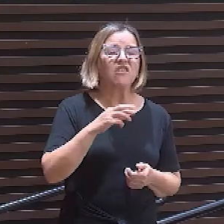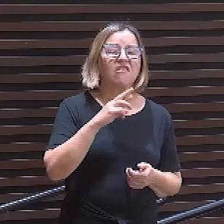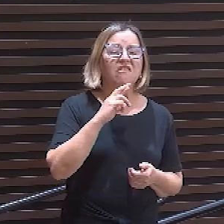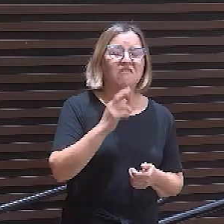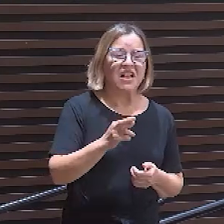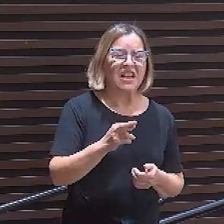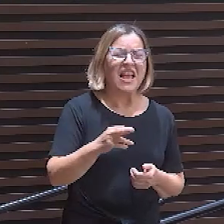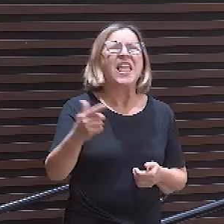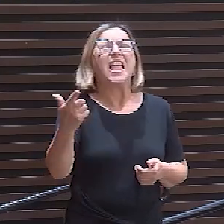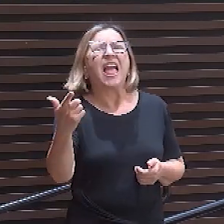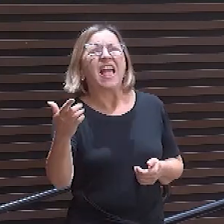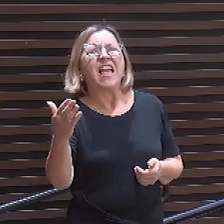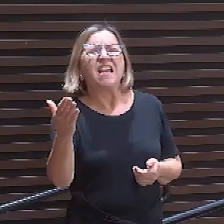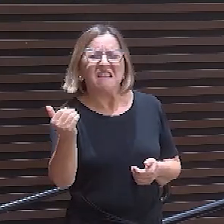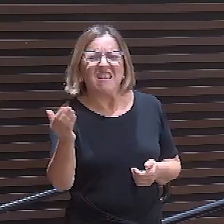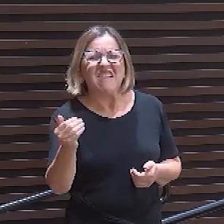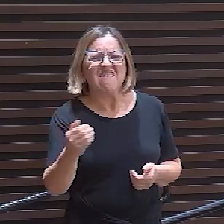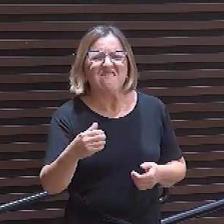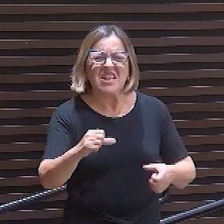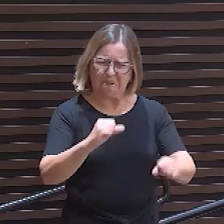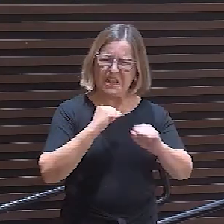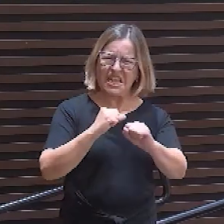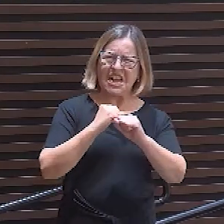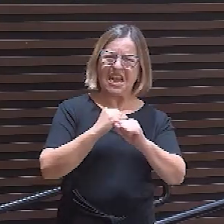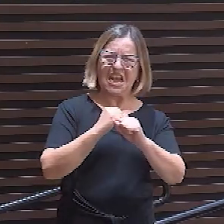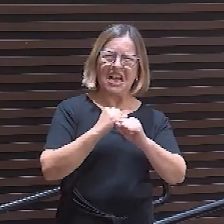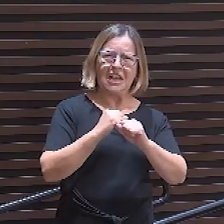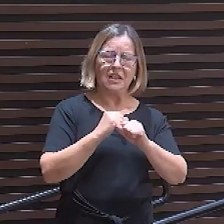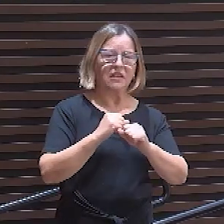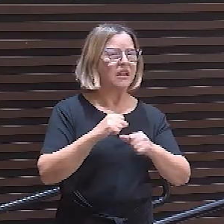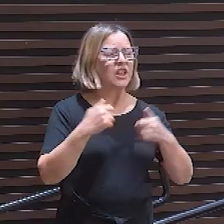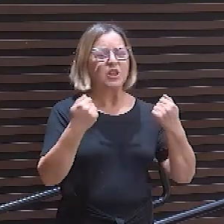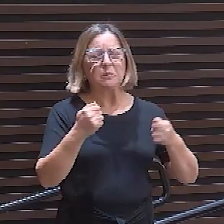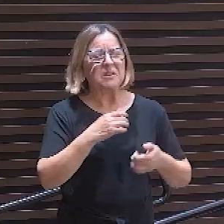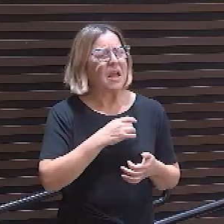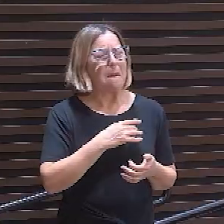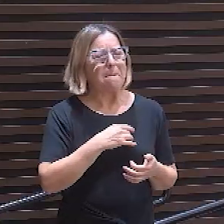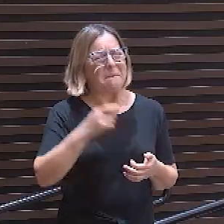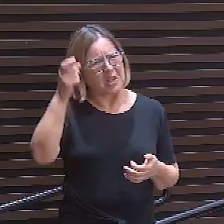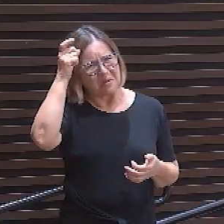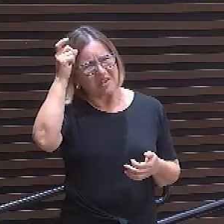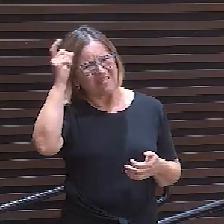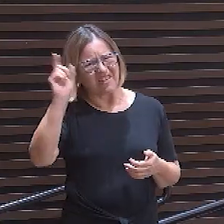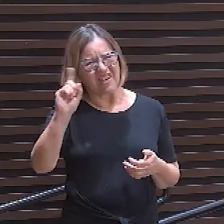Você não tem que ter medo de diabo, não. O diabo foi vencido na cruz, foi posto à execração.